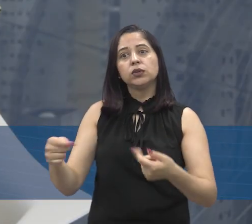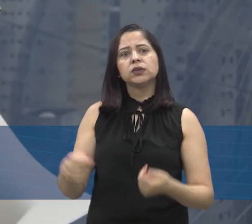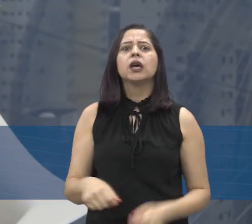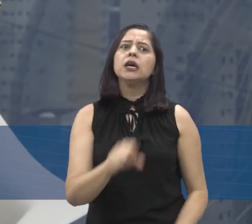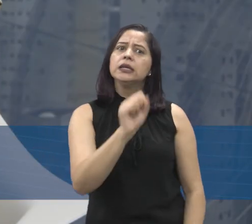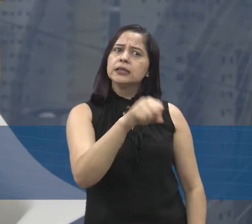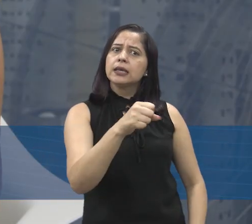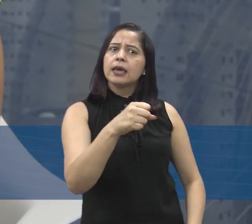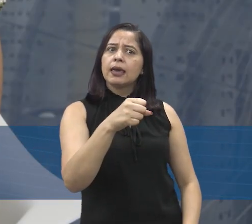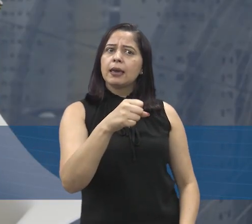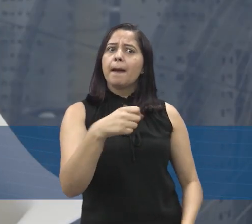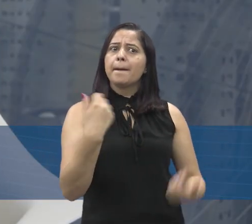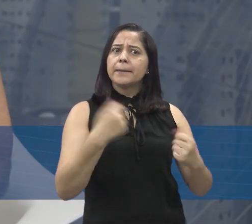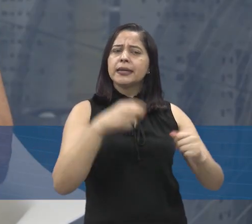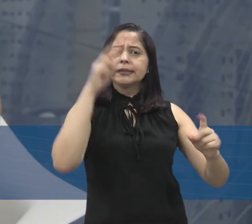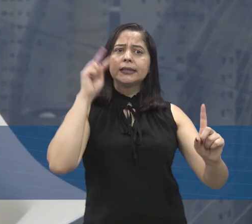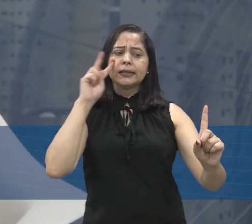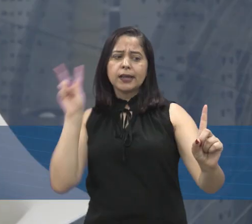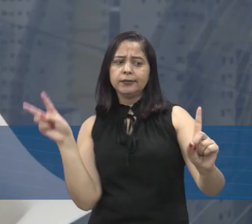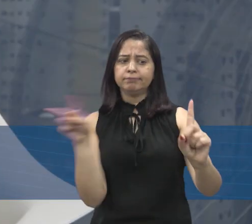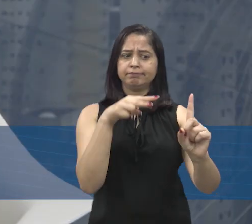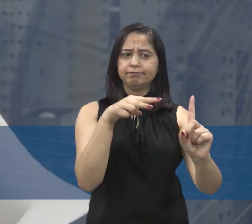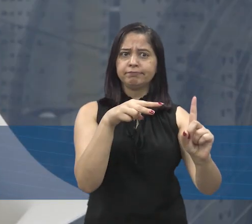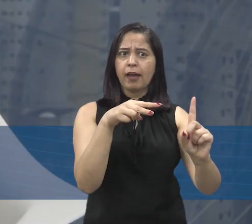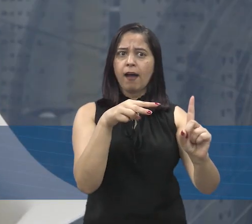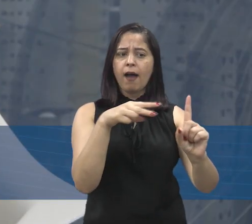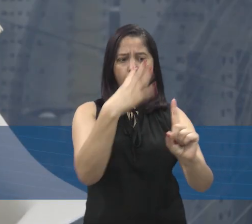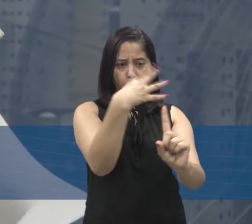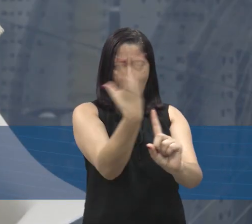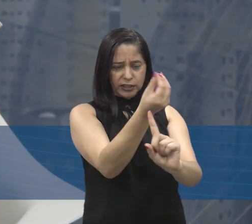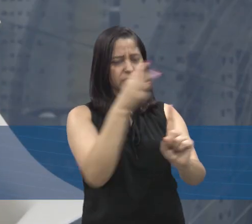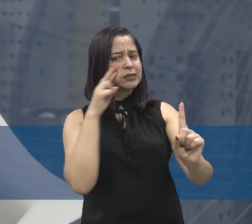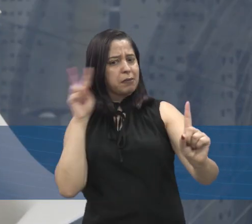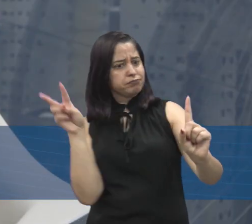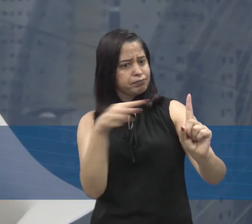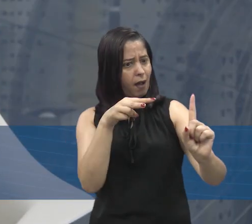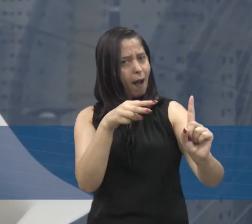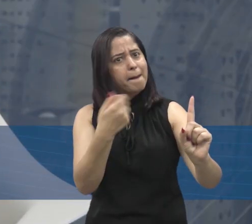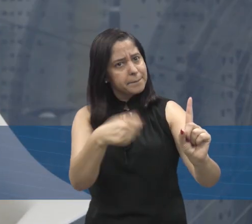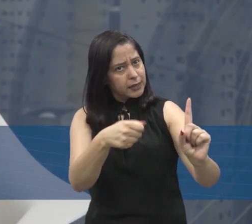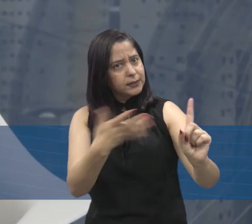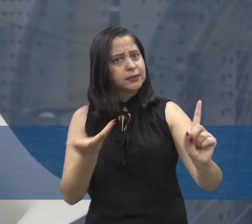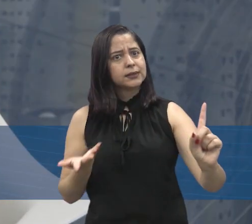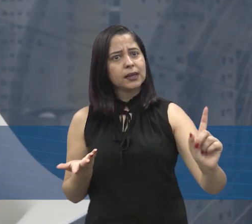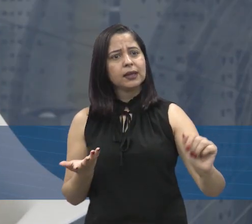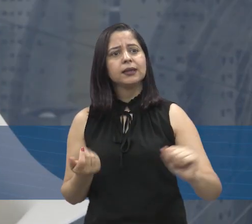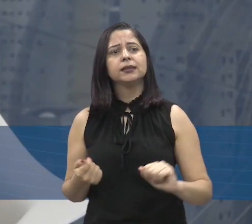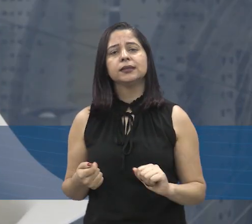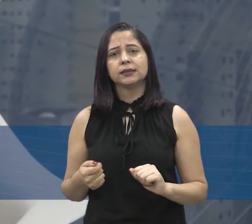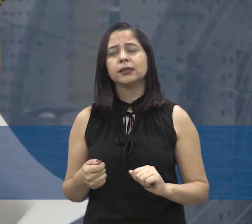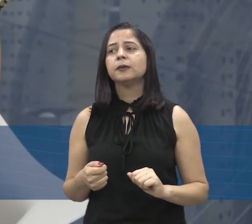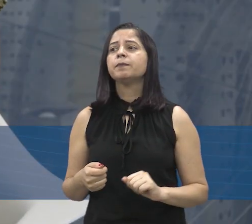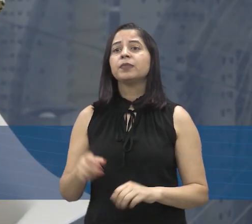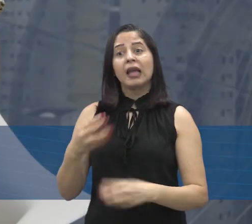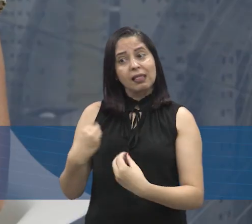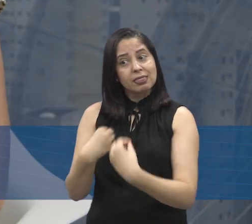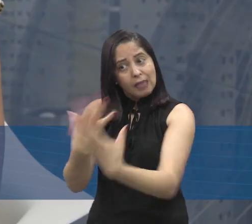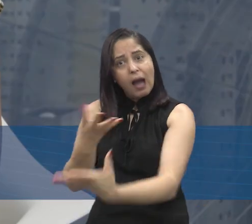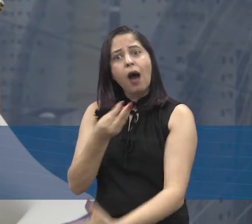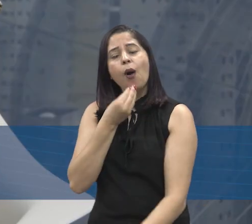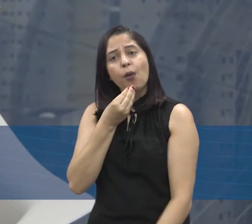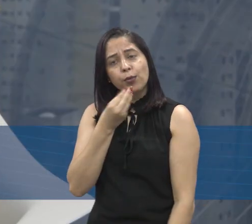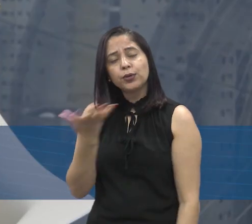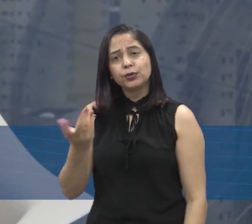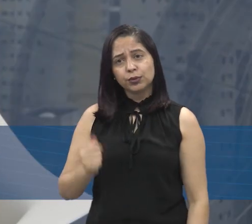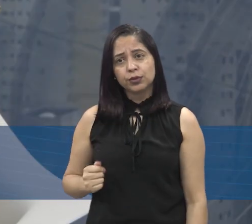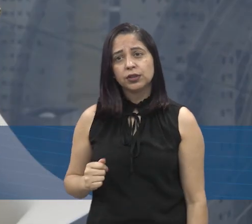ser vistas, ser vistas, porque elas só serão prestigiadas se forem vistas, né? Precisam de oportunidades. Oportunidades.